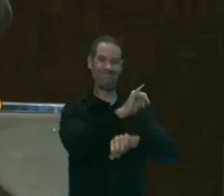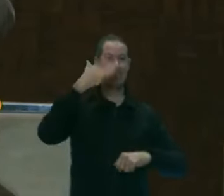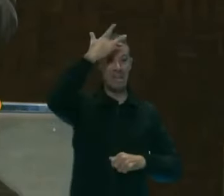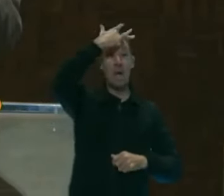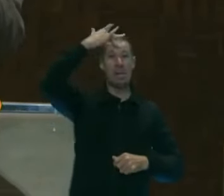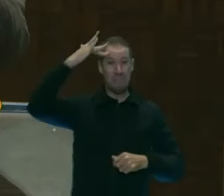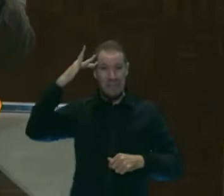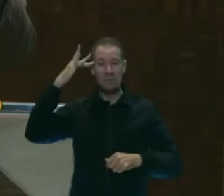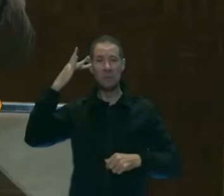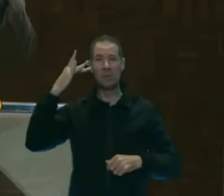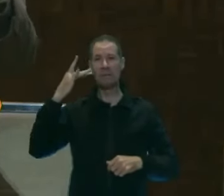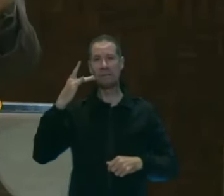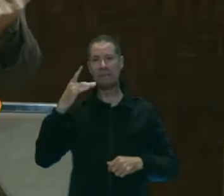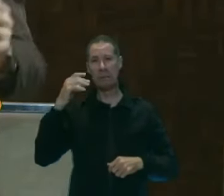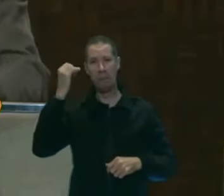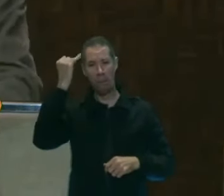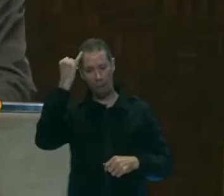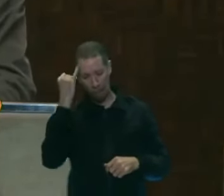pessoas esfriaram.